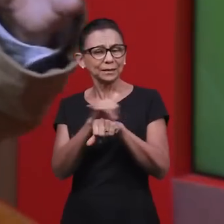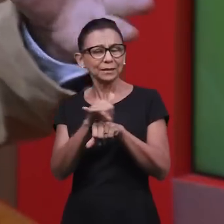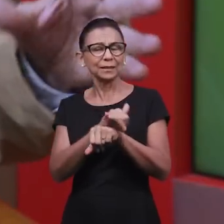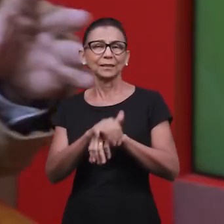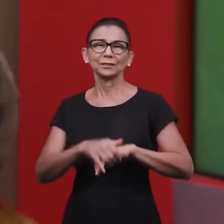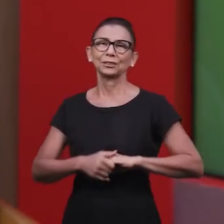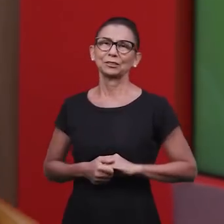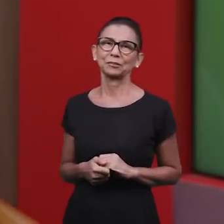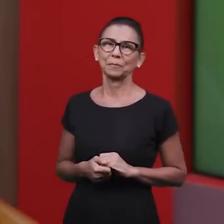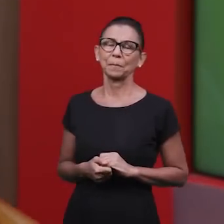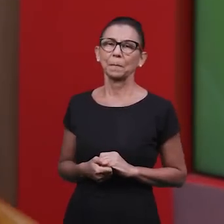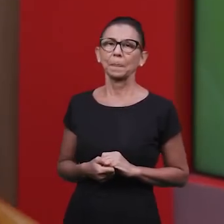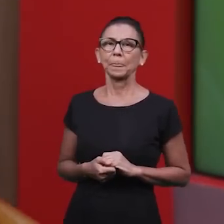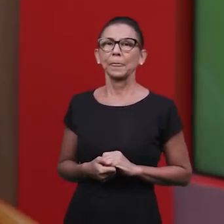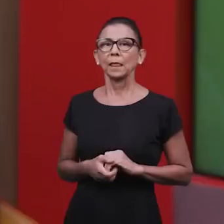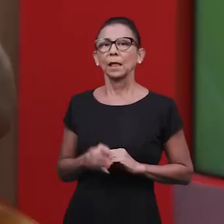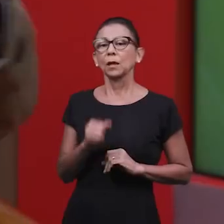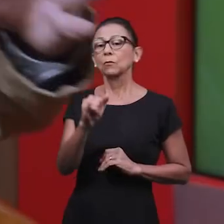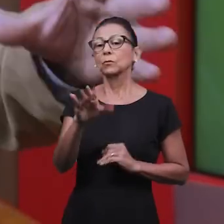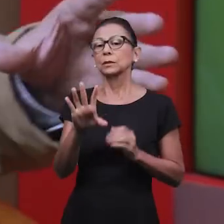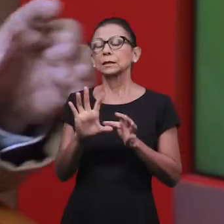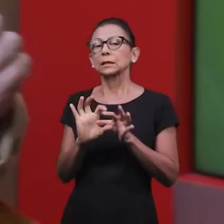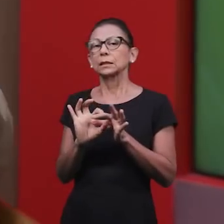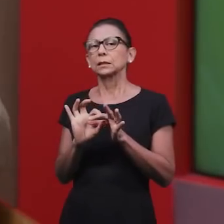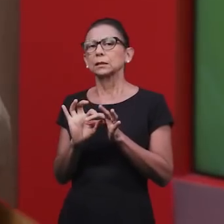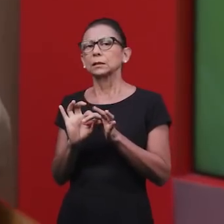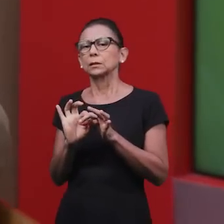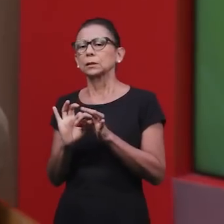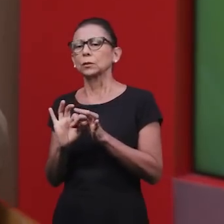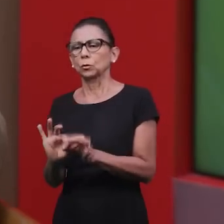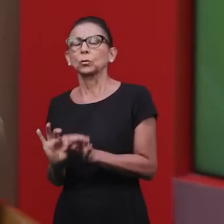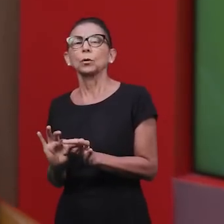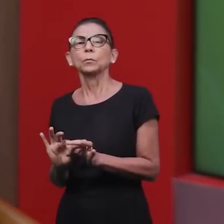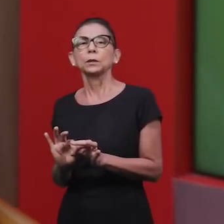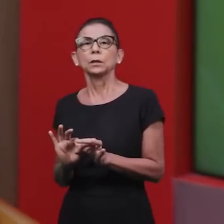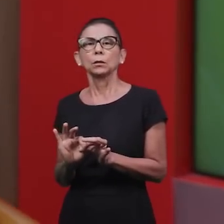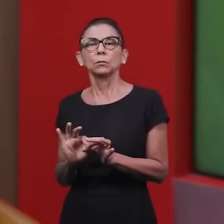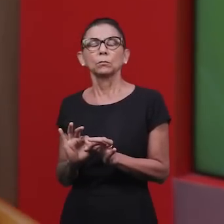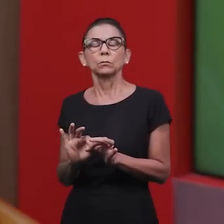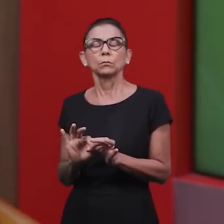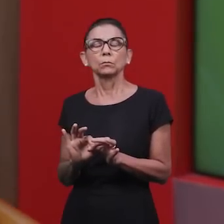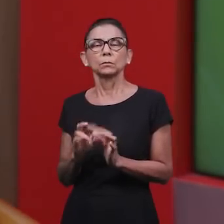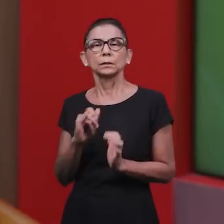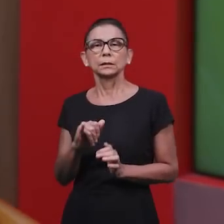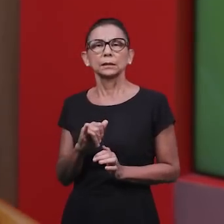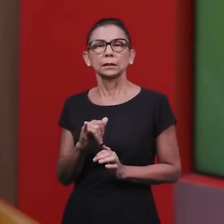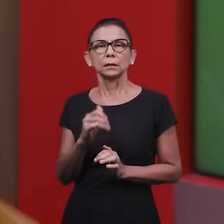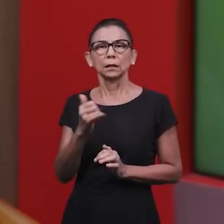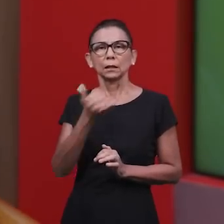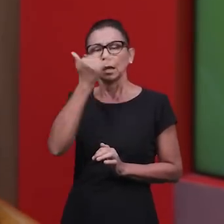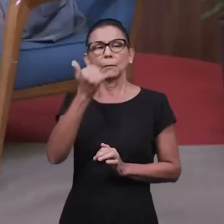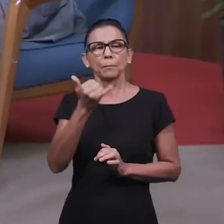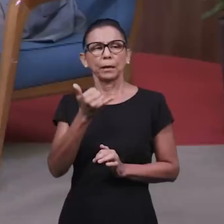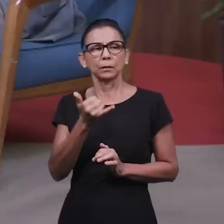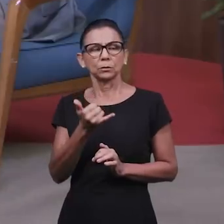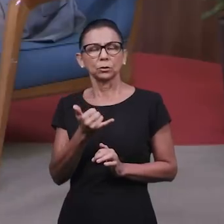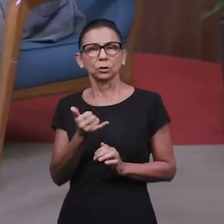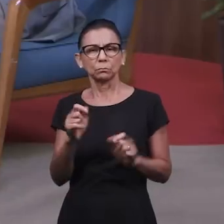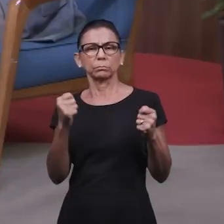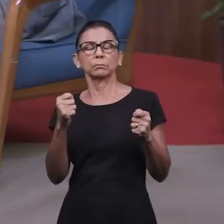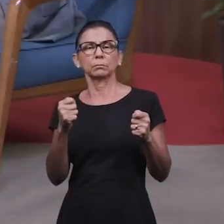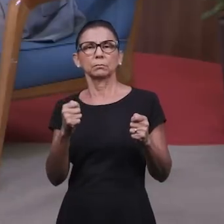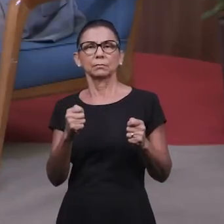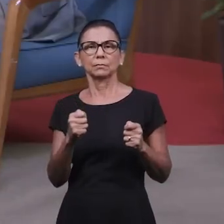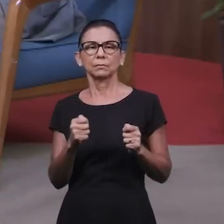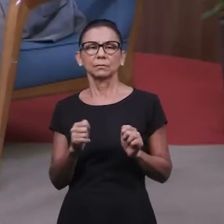não é pego desprevenido, você não é pego de surpresa. E diz a palavra que para